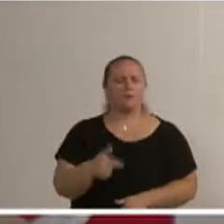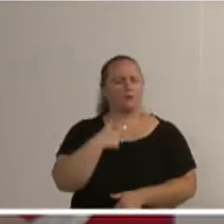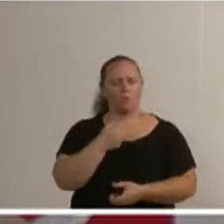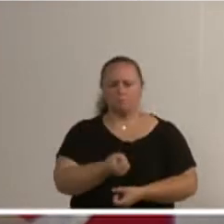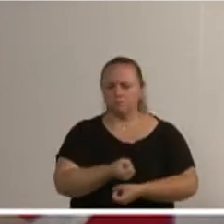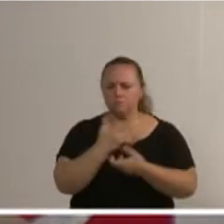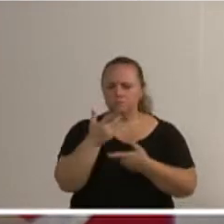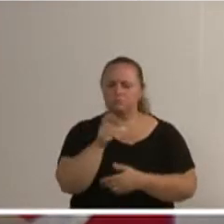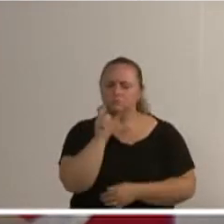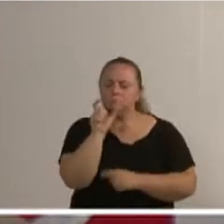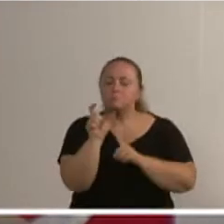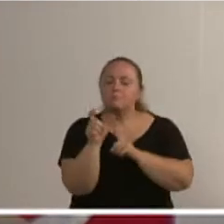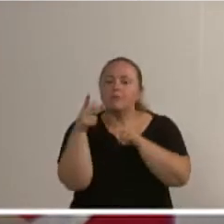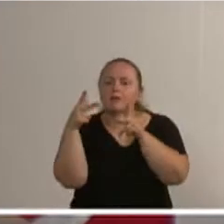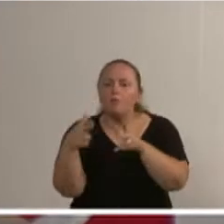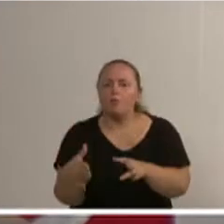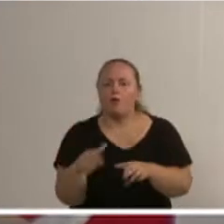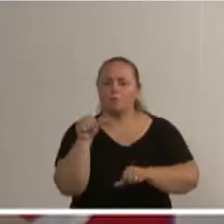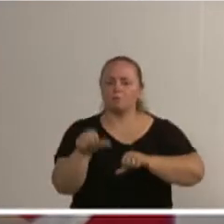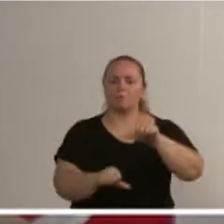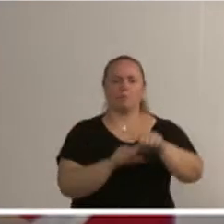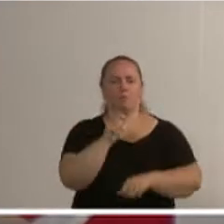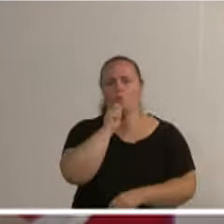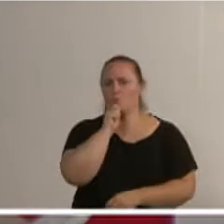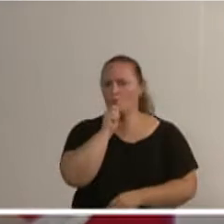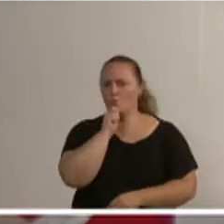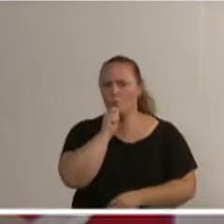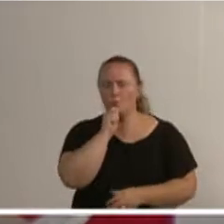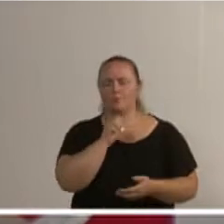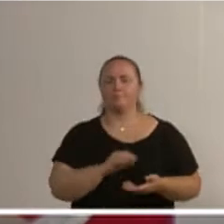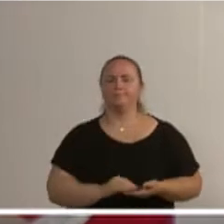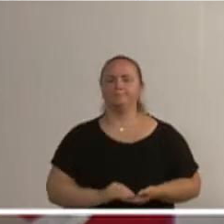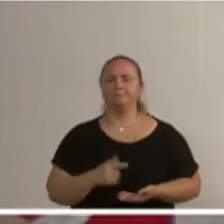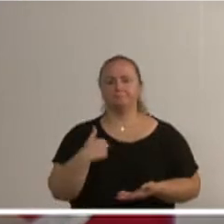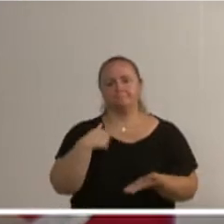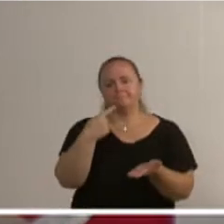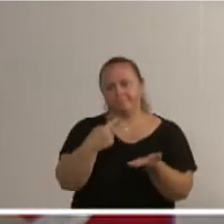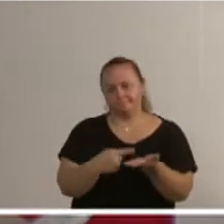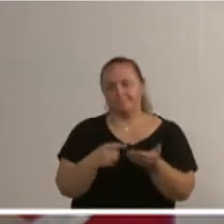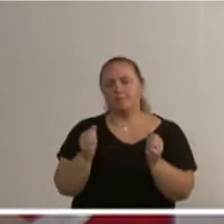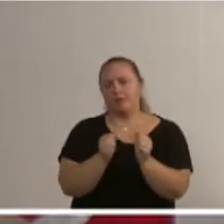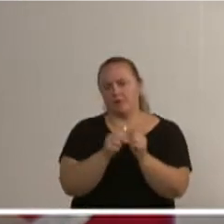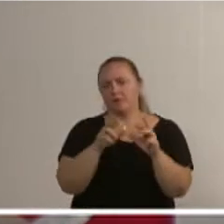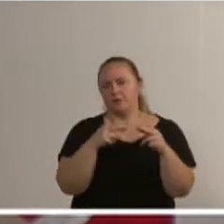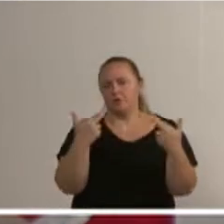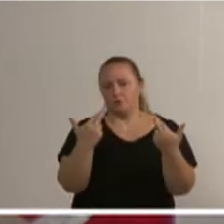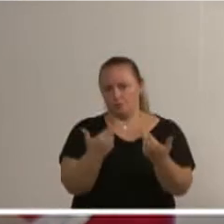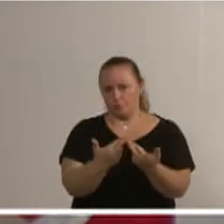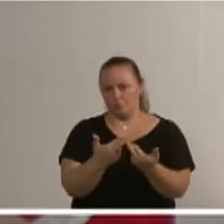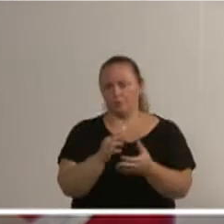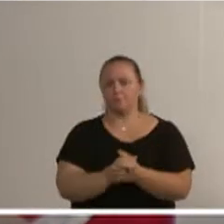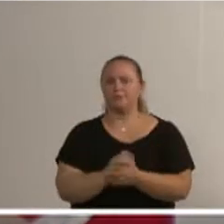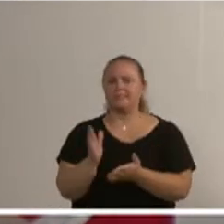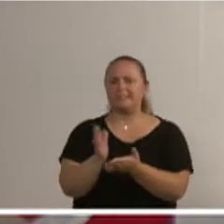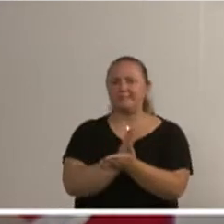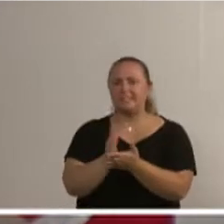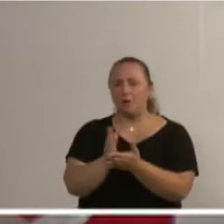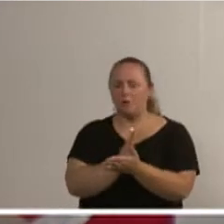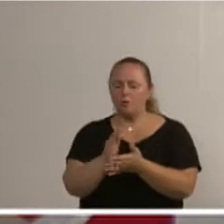tranquila com a AGIR, com a Blumob, líder Matias, até mesmo com o CETERB, que algumas